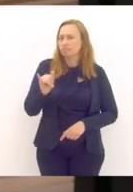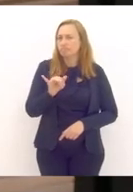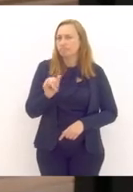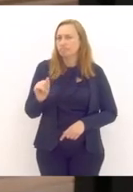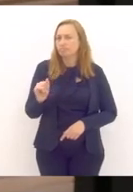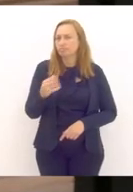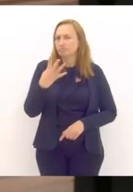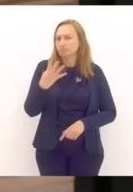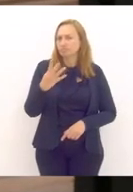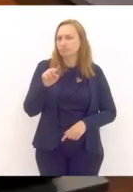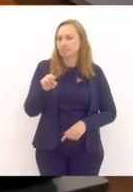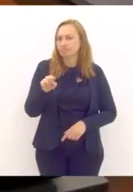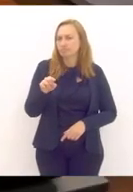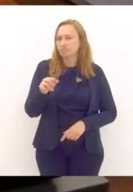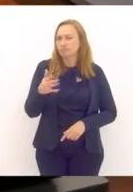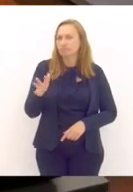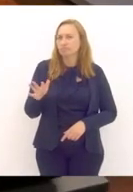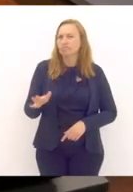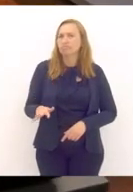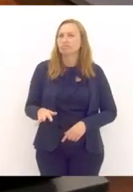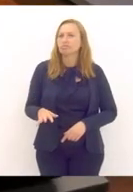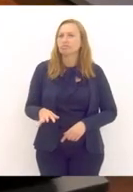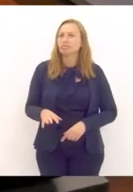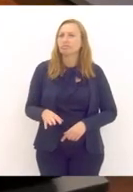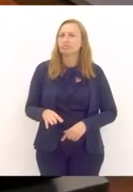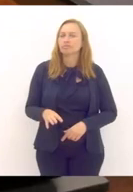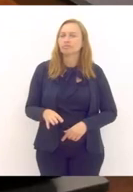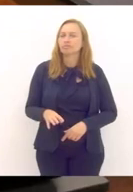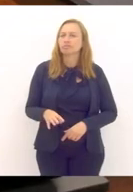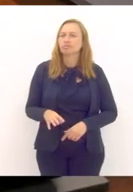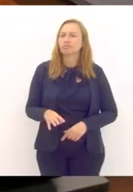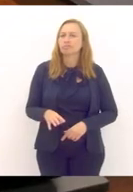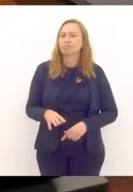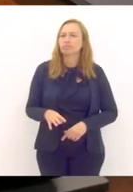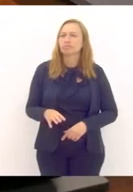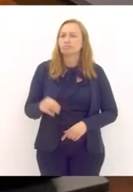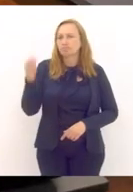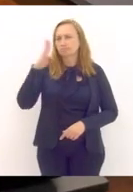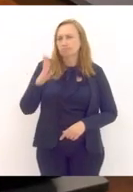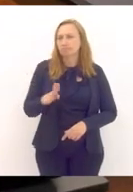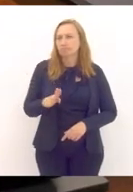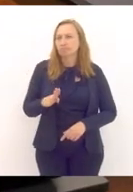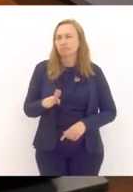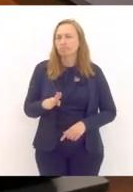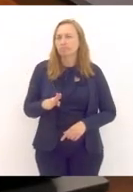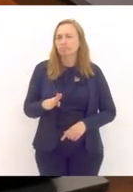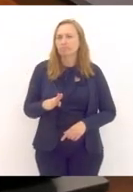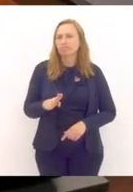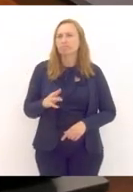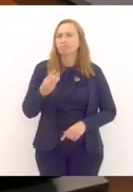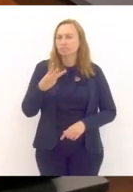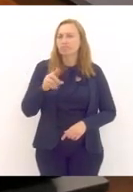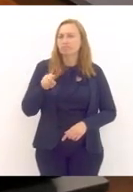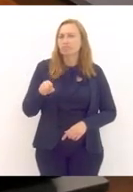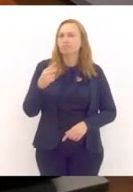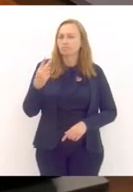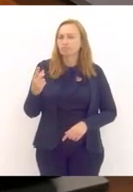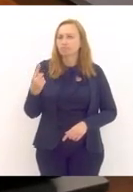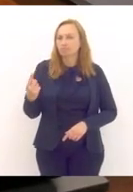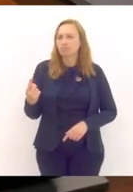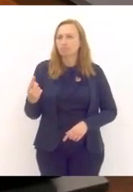coisa. O PIB foi 3. 3? Não, Brasil. Três é Brasil. O PIB do Brasil foi 3,1, segundo o IBGE. 3,1